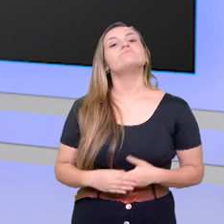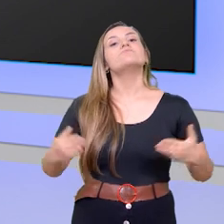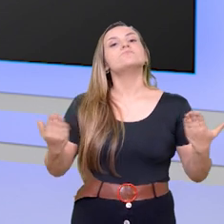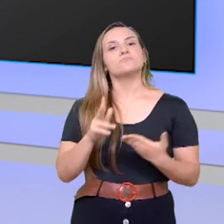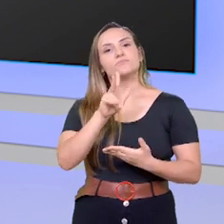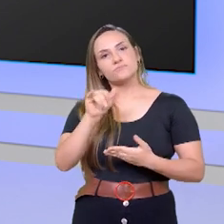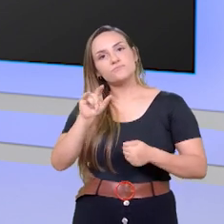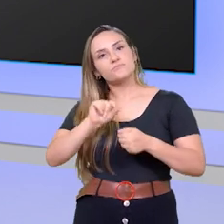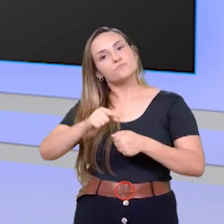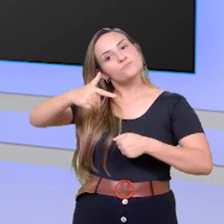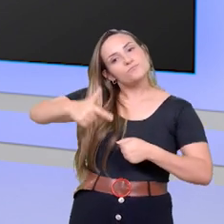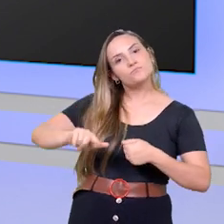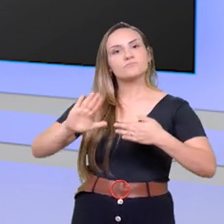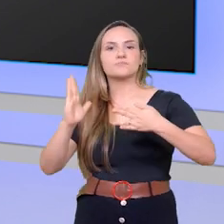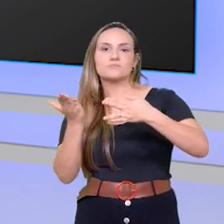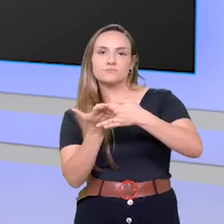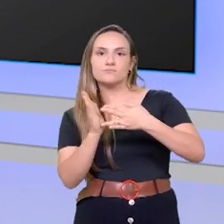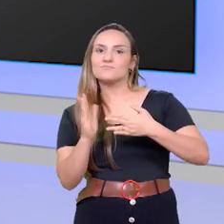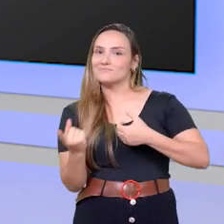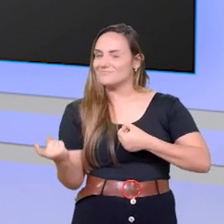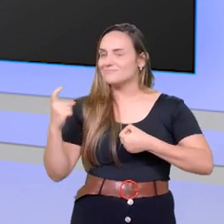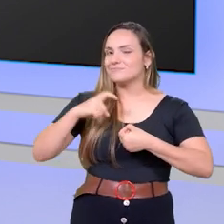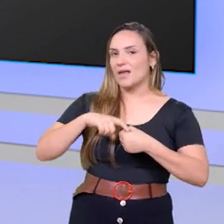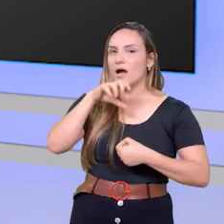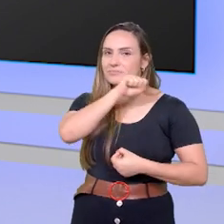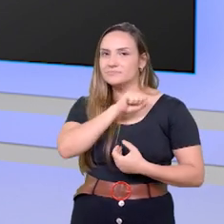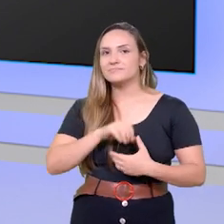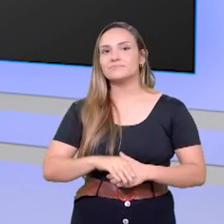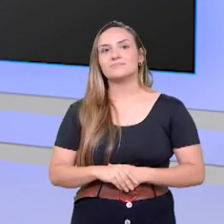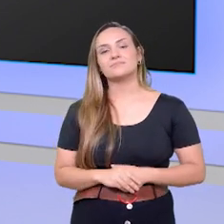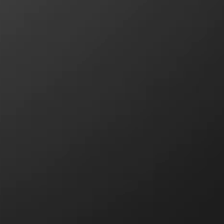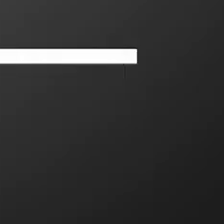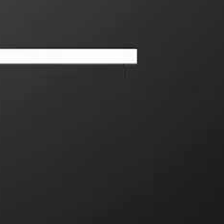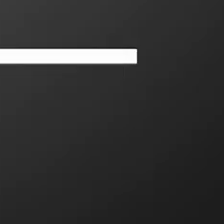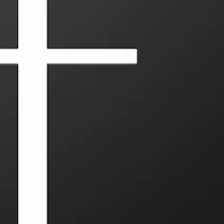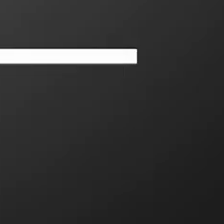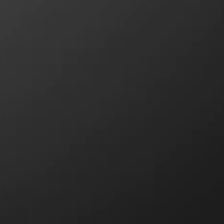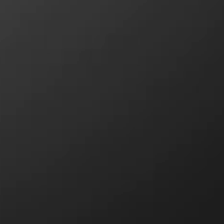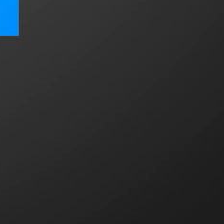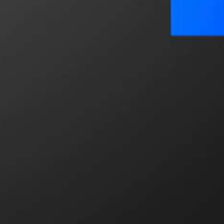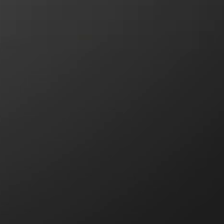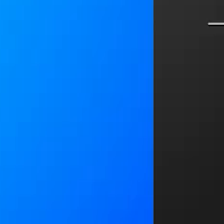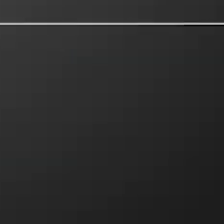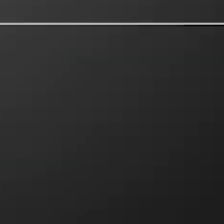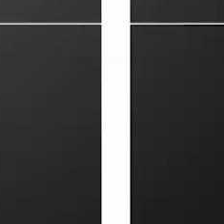agora nós vamos para mais um breve intervalo voltamos em instantes